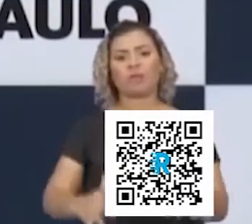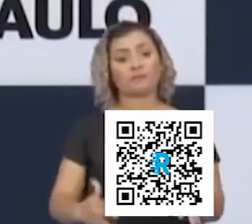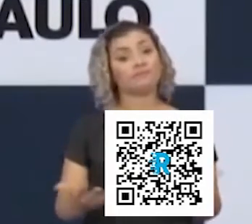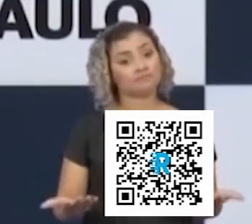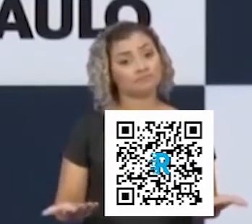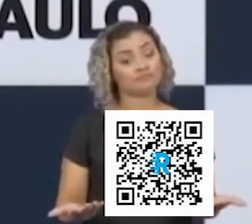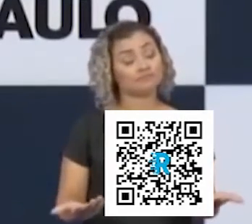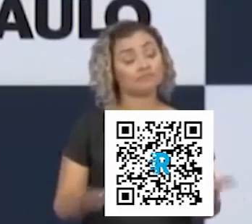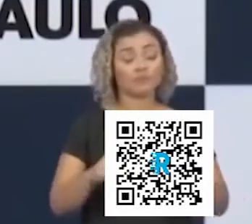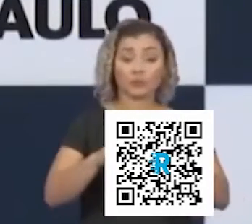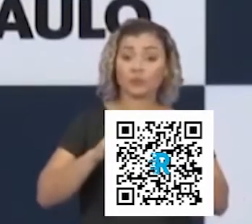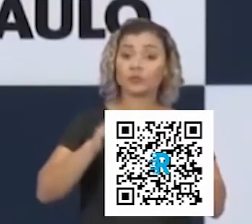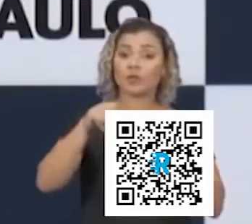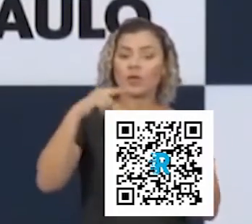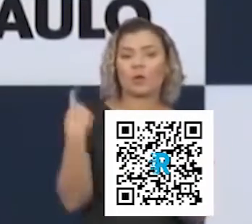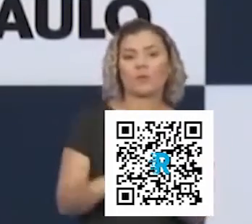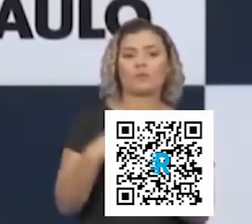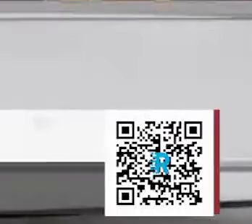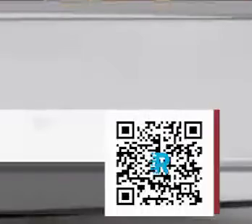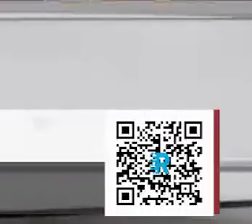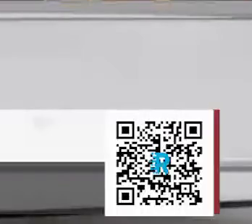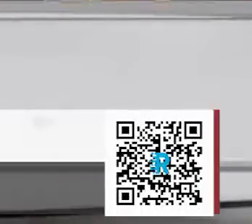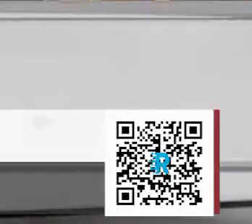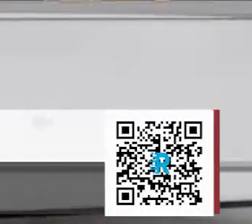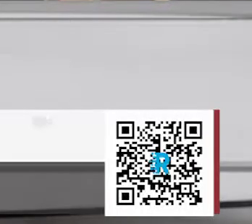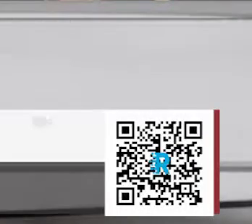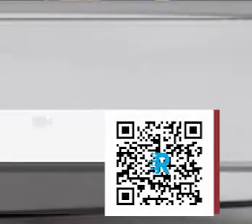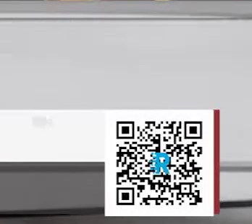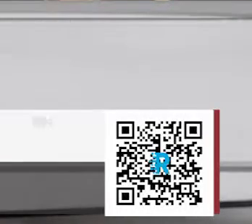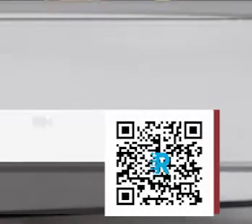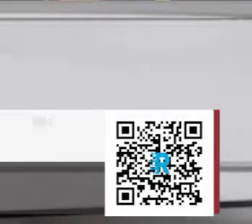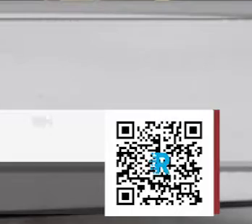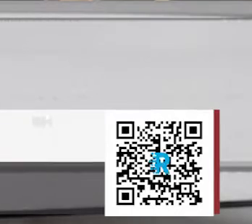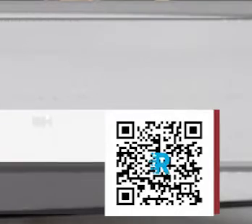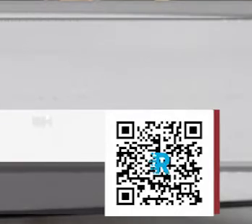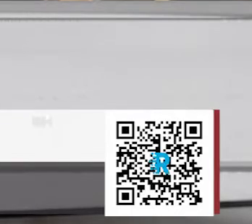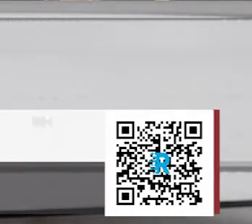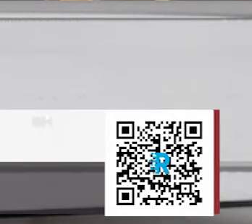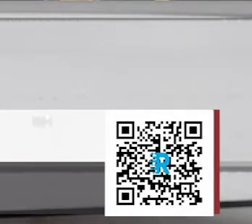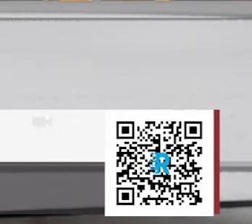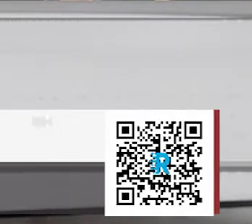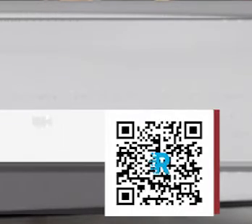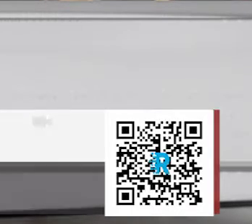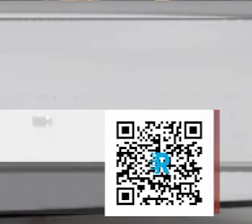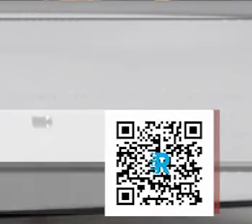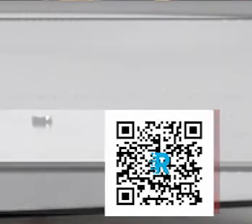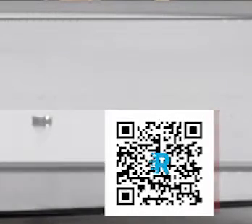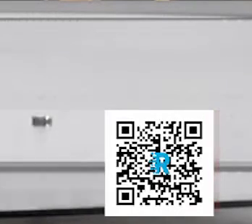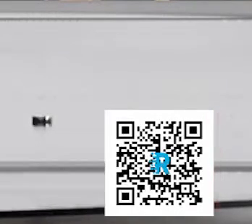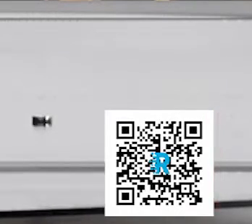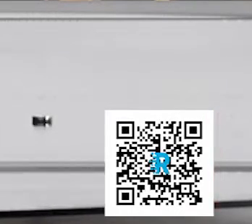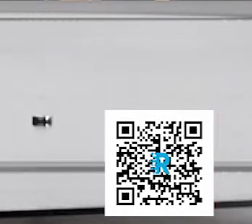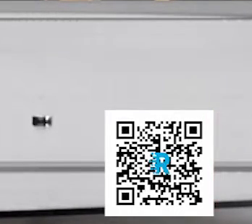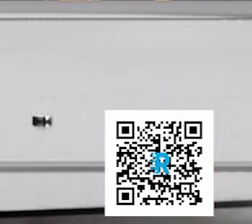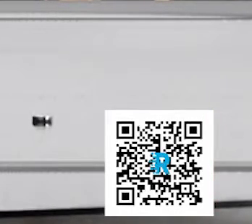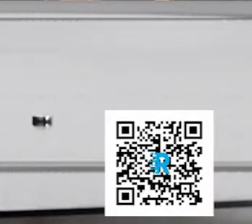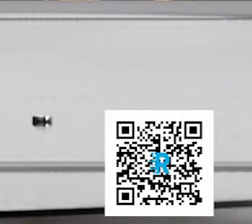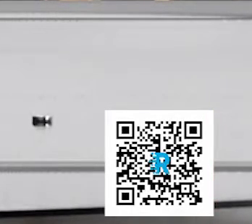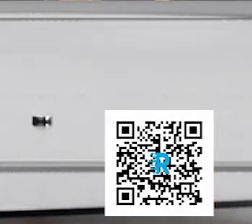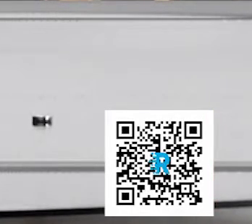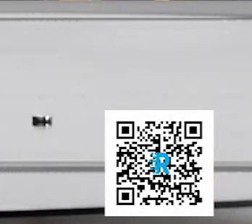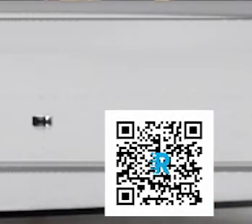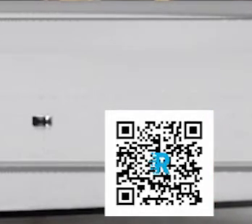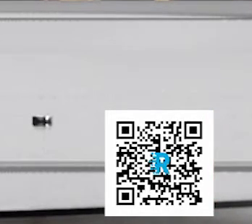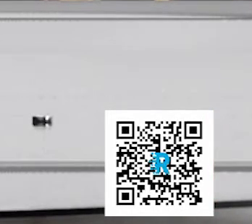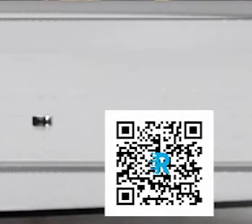conhecer. Esse é o compromisso ambiental. E o Minas Brasil Notícias de hoje termina aqui. Mais informações desta edição você pode rever no